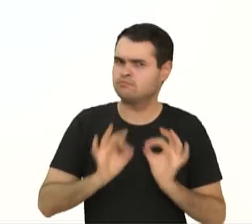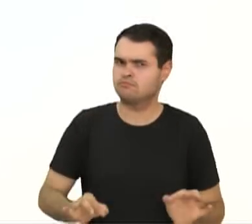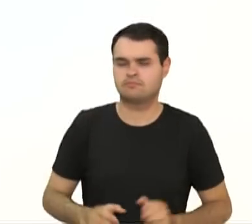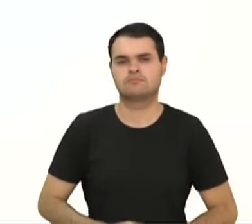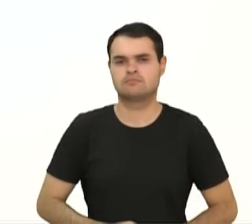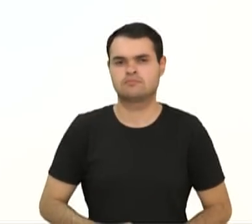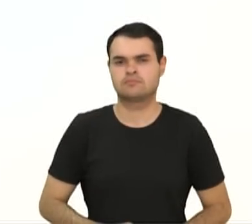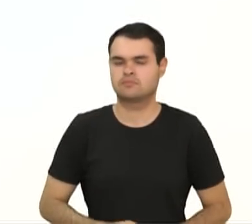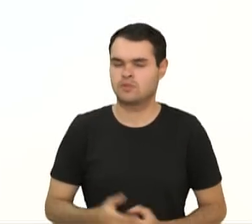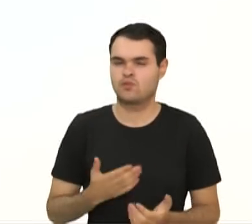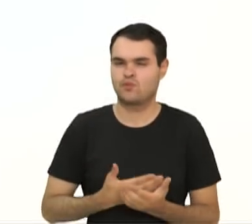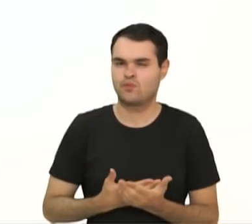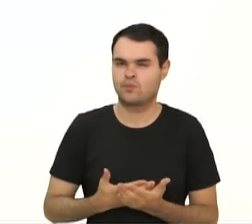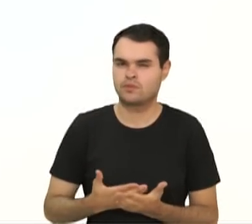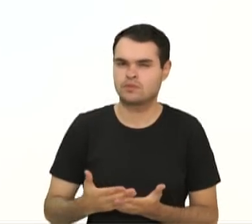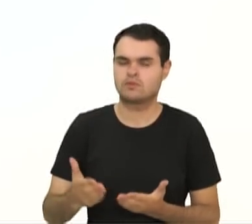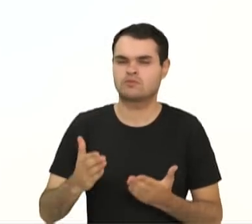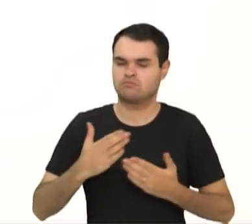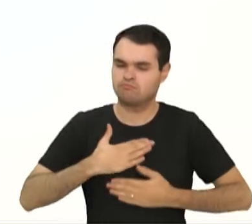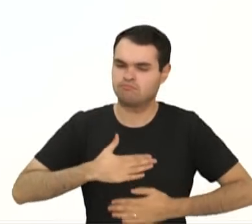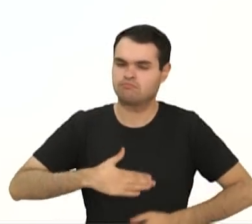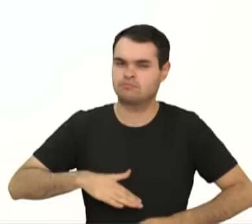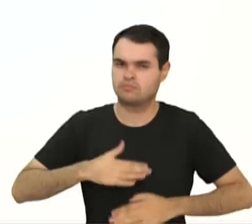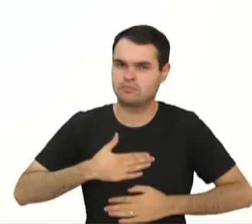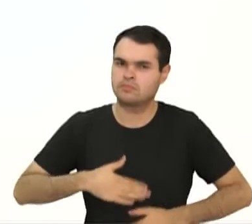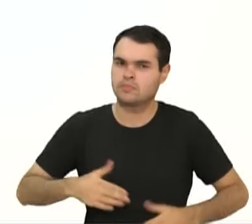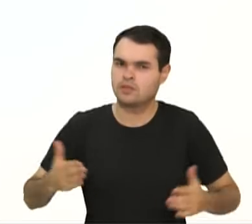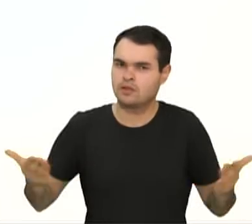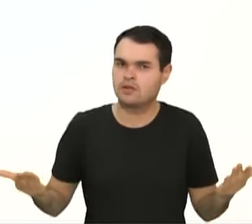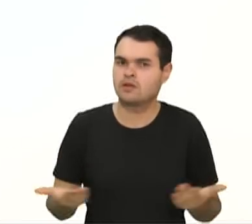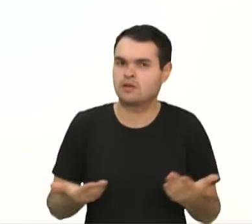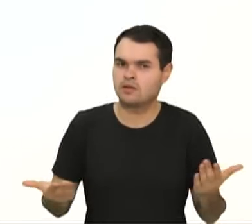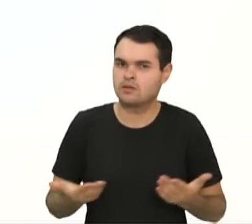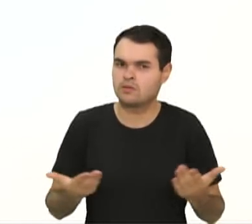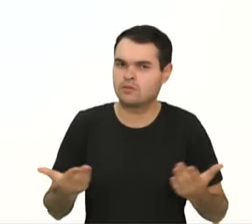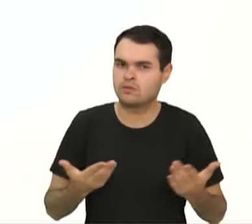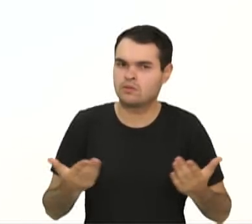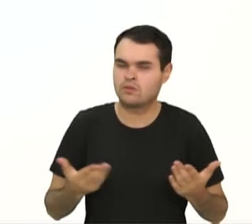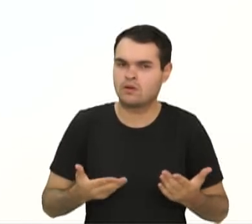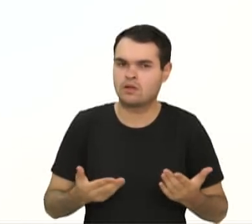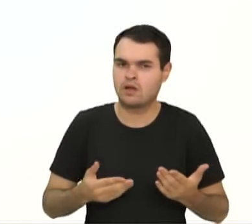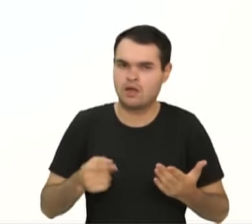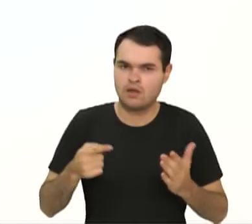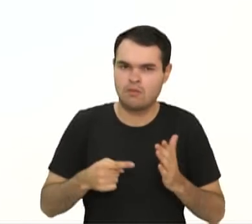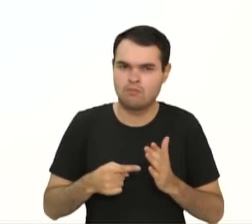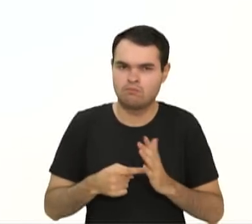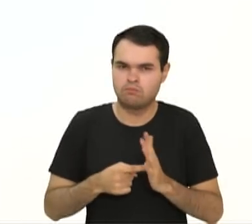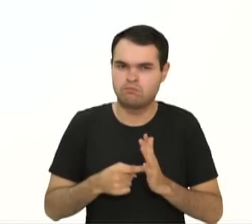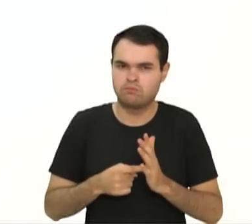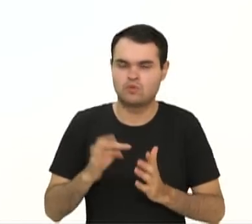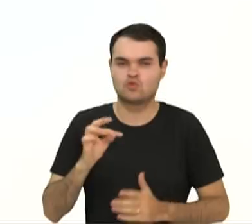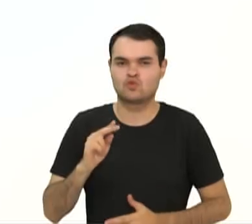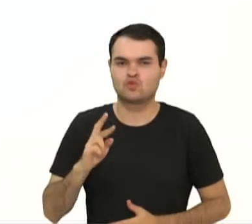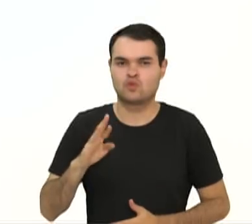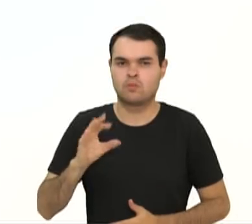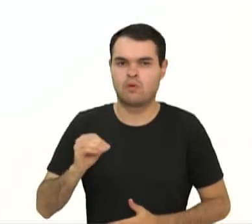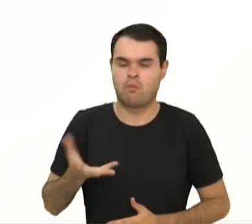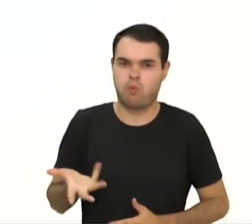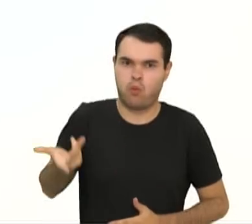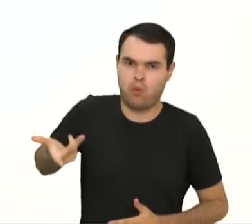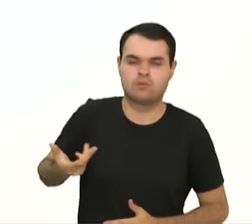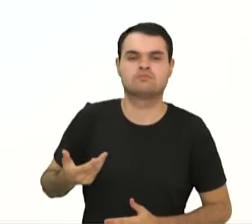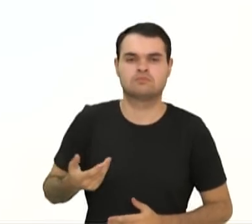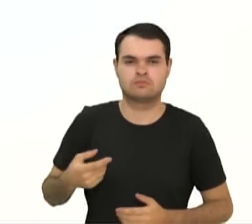né? Começamos light. Agora vamos começar a ligar o turbo aqui para a gente poder trabalhar. Então, vamos